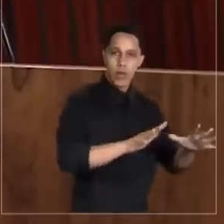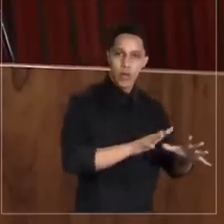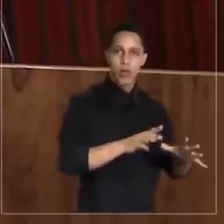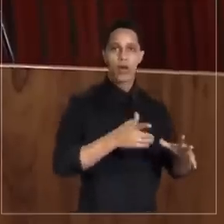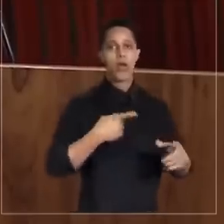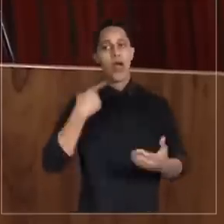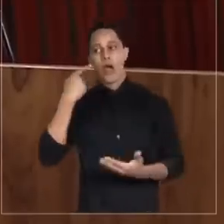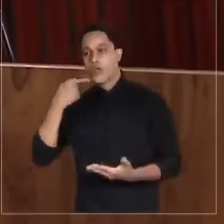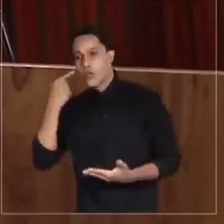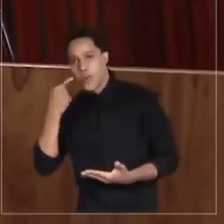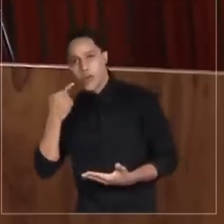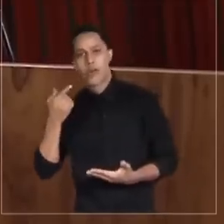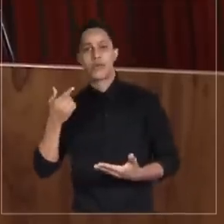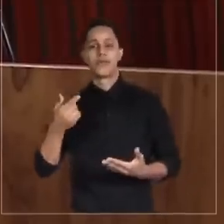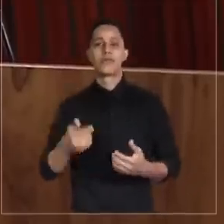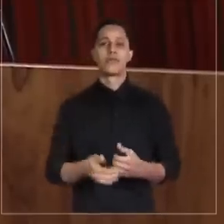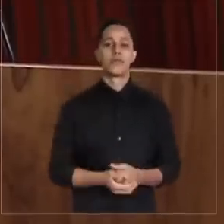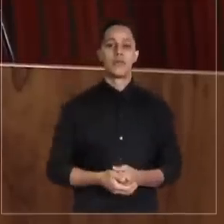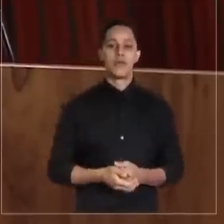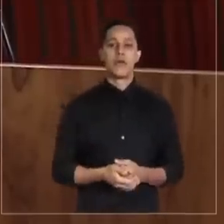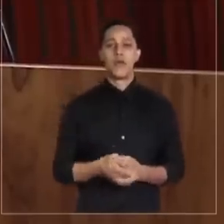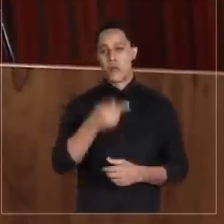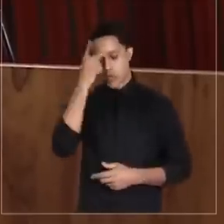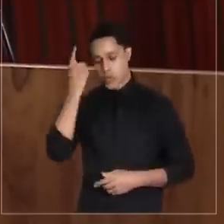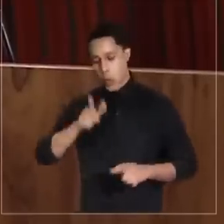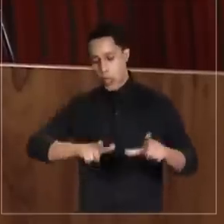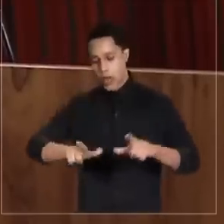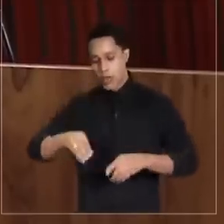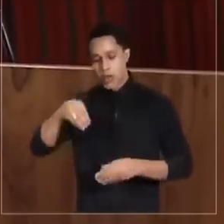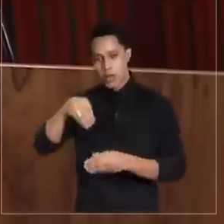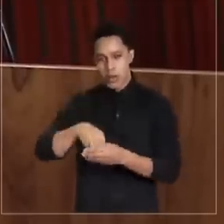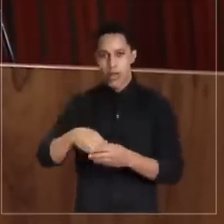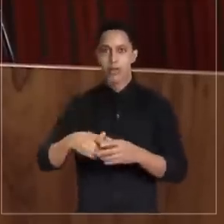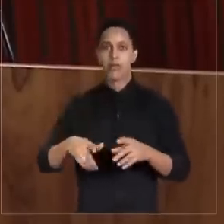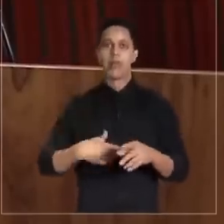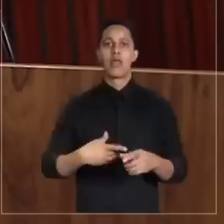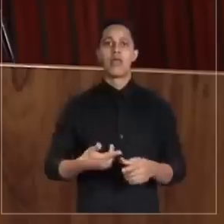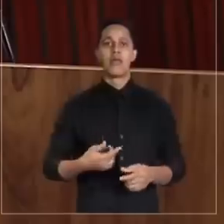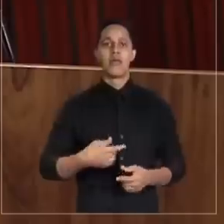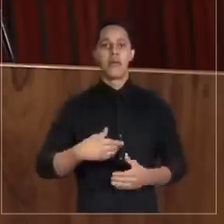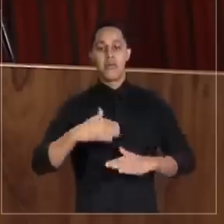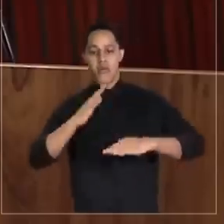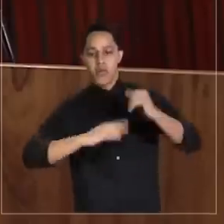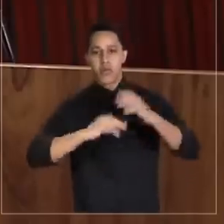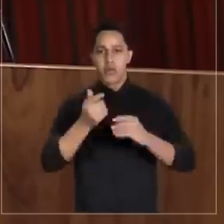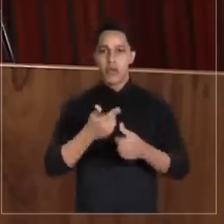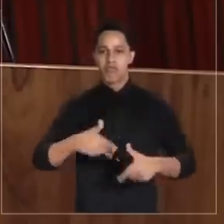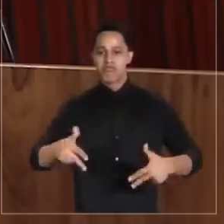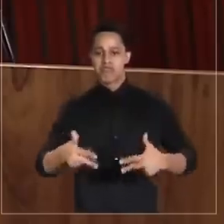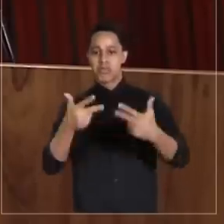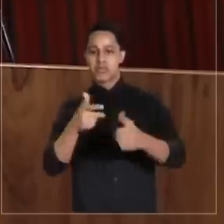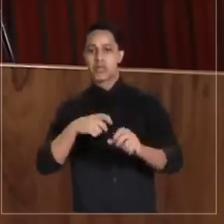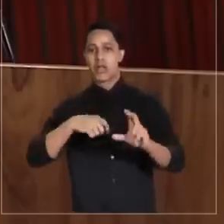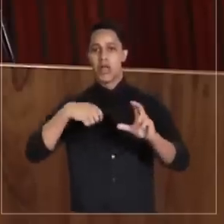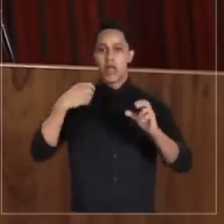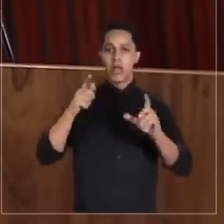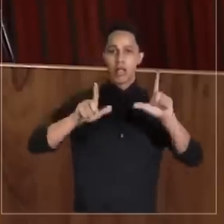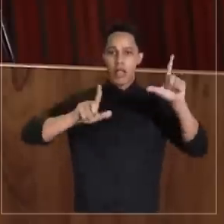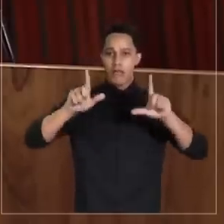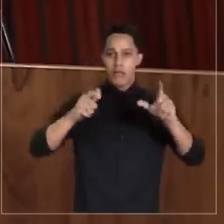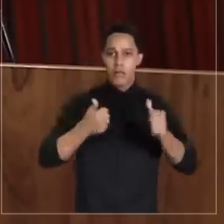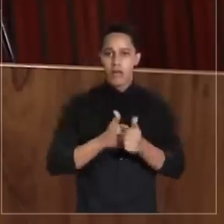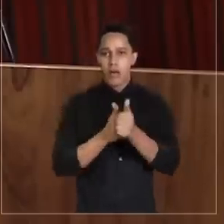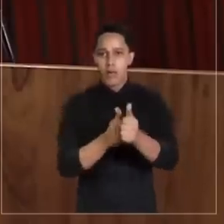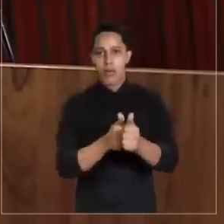senhores advogados, senhores servidores, profissionais da imprensa, todos que nos acompanham.